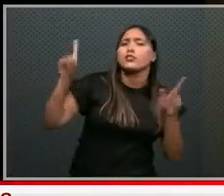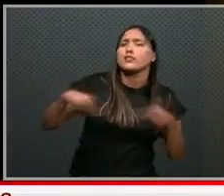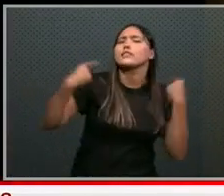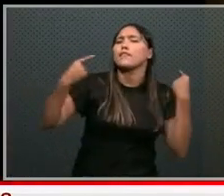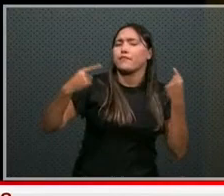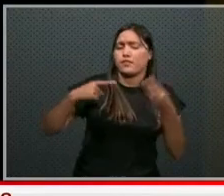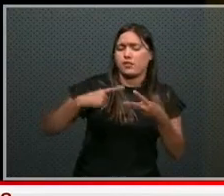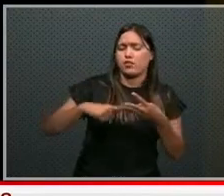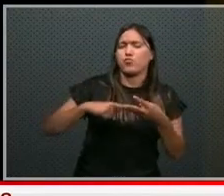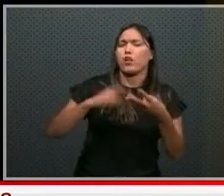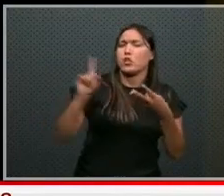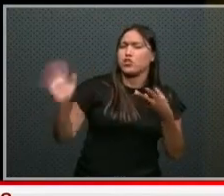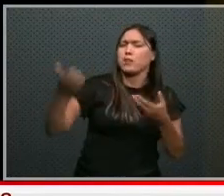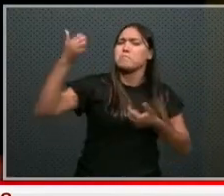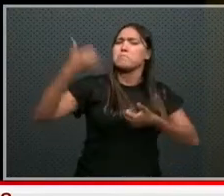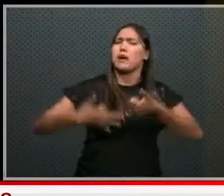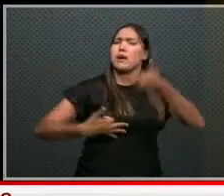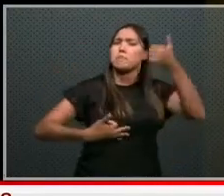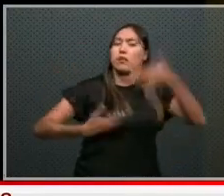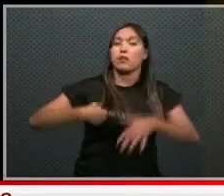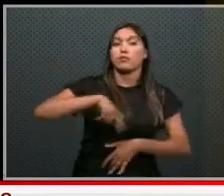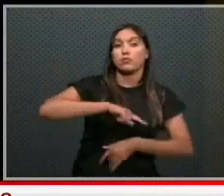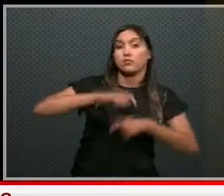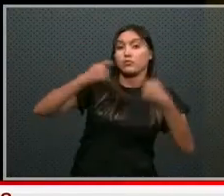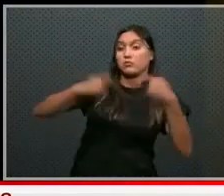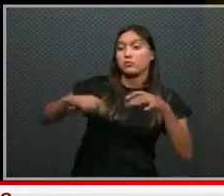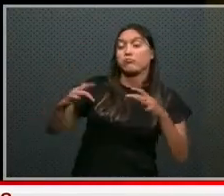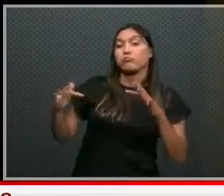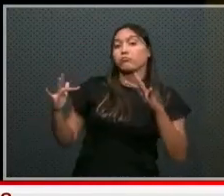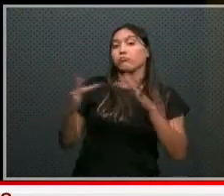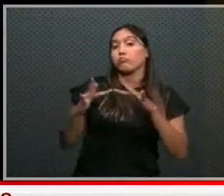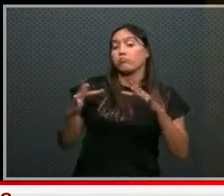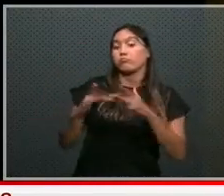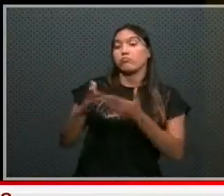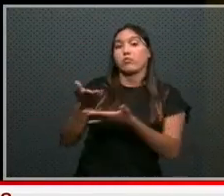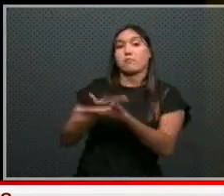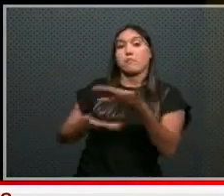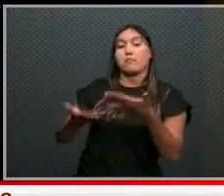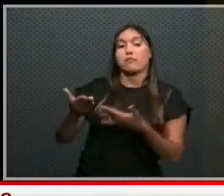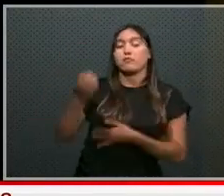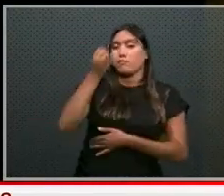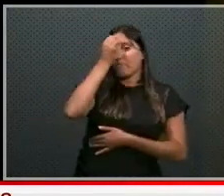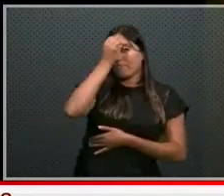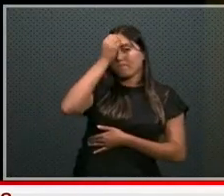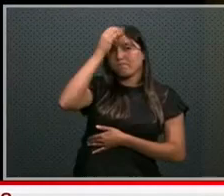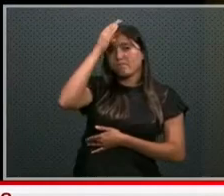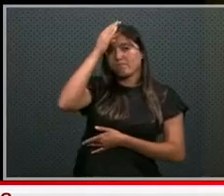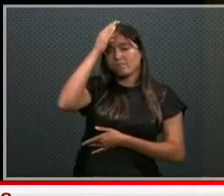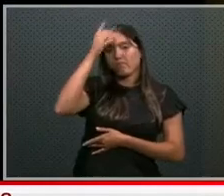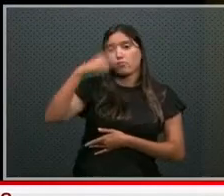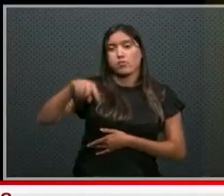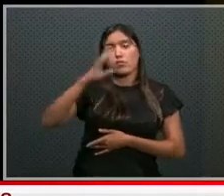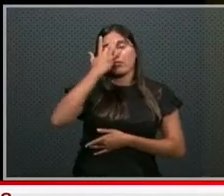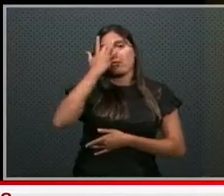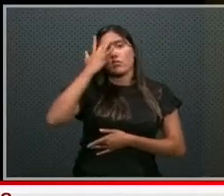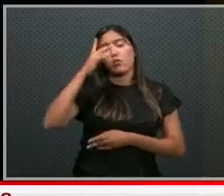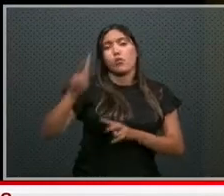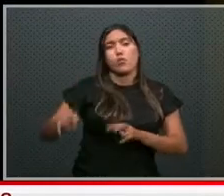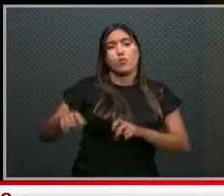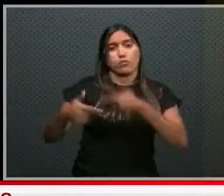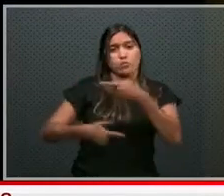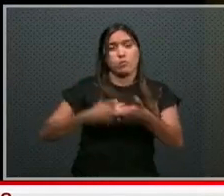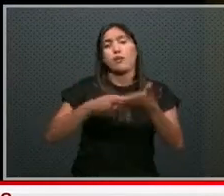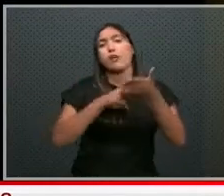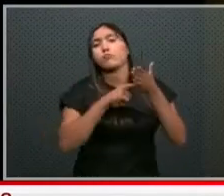e nós temos que estar sempre relacionando esse saber apresentado pelos Trabalhadores Rurais